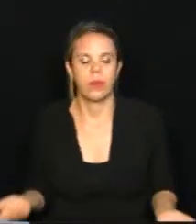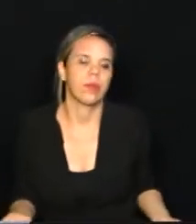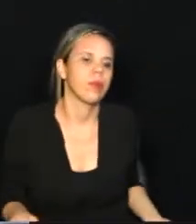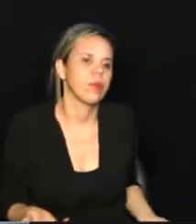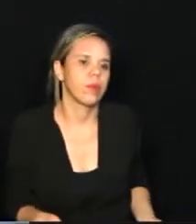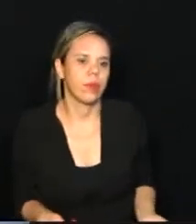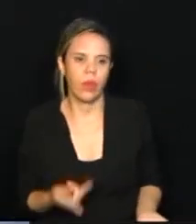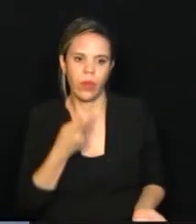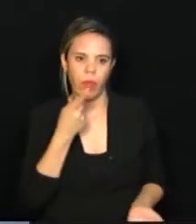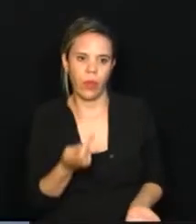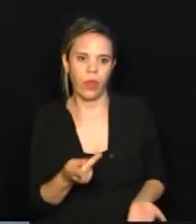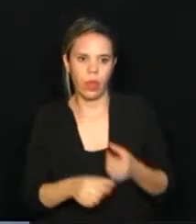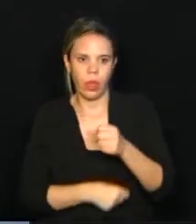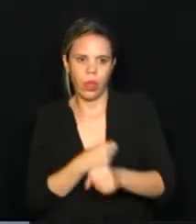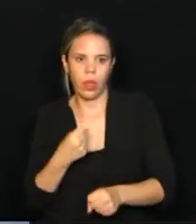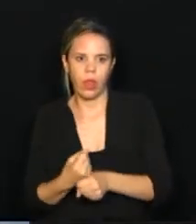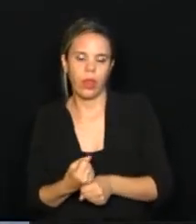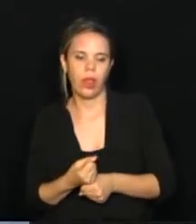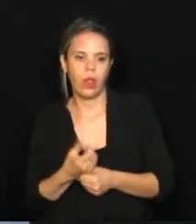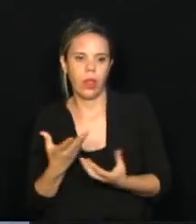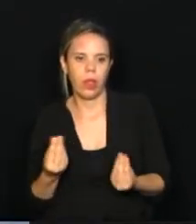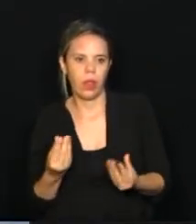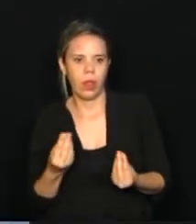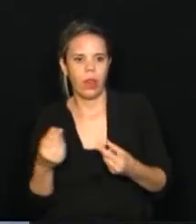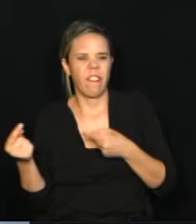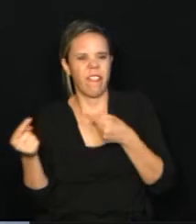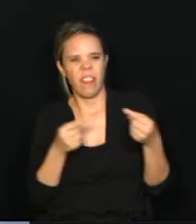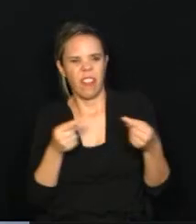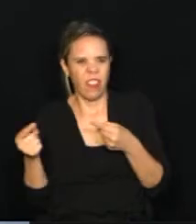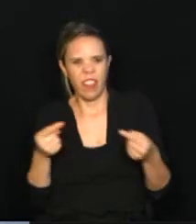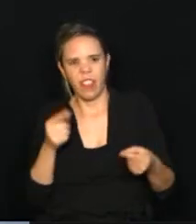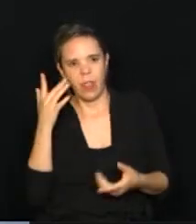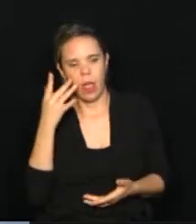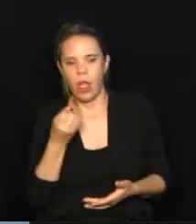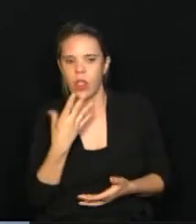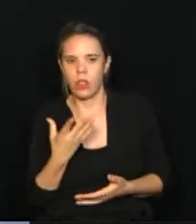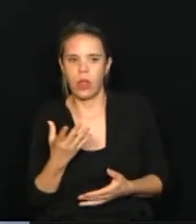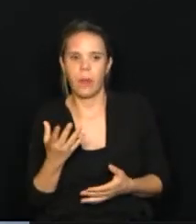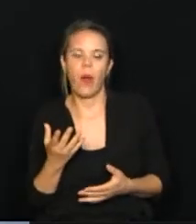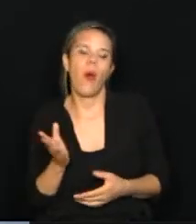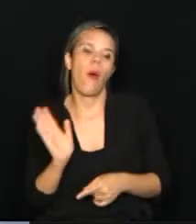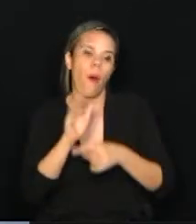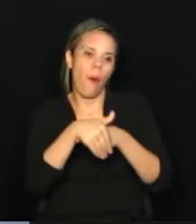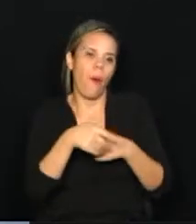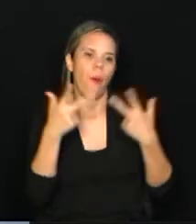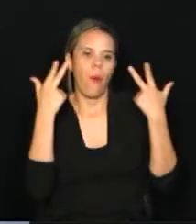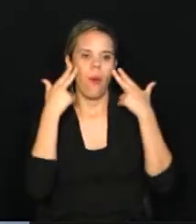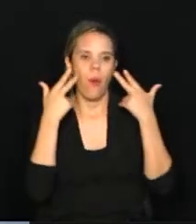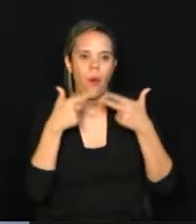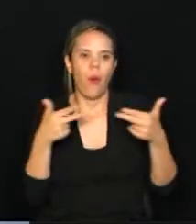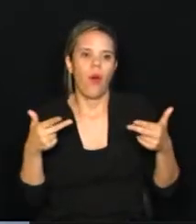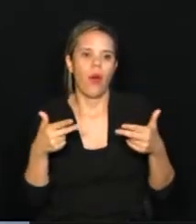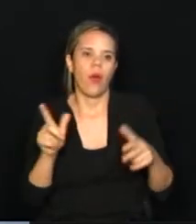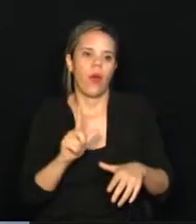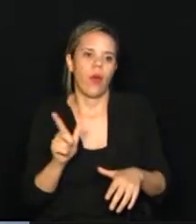Como eu falei, esse ano tá muito disputado. Eu acho que é até bom pro basquete, porque normalmente é aquela coisa óbvia.